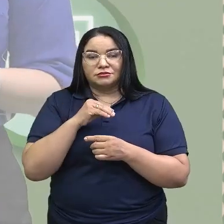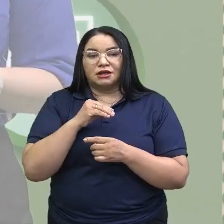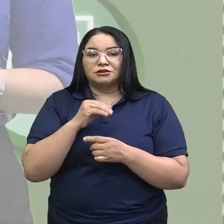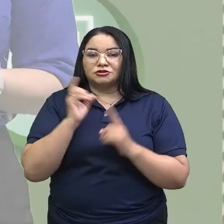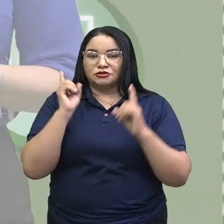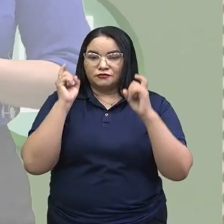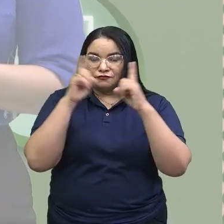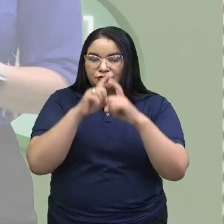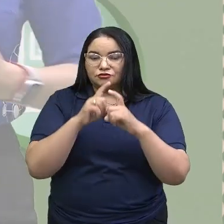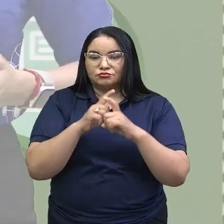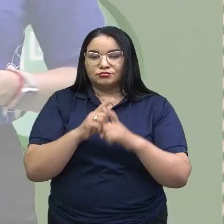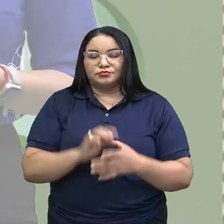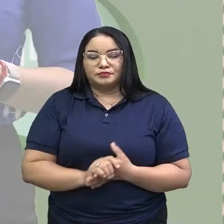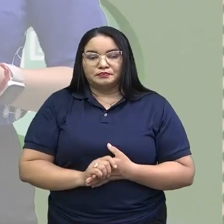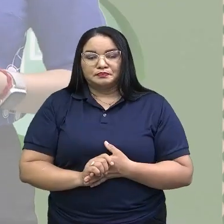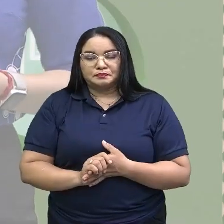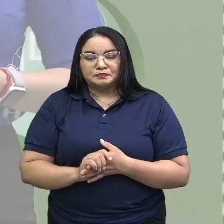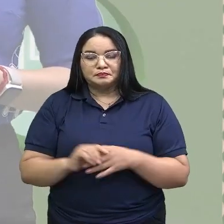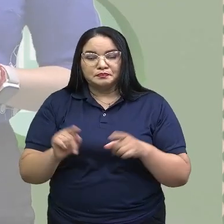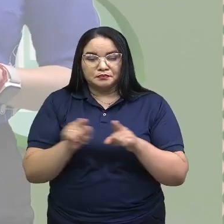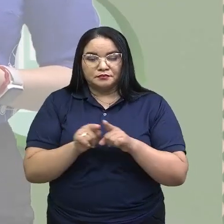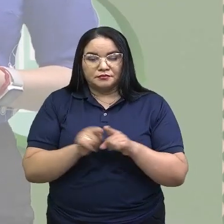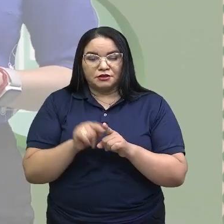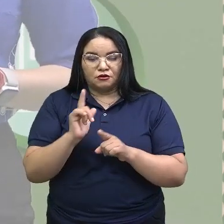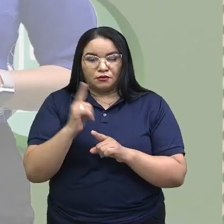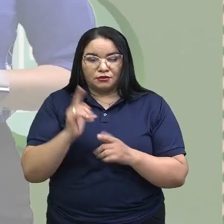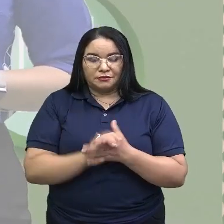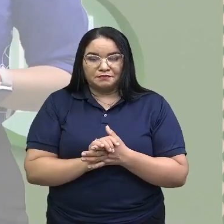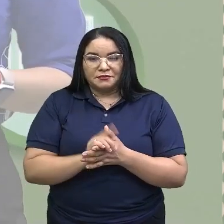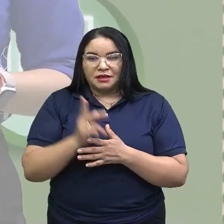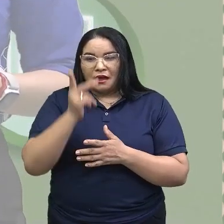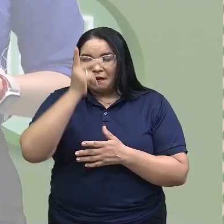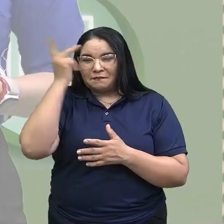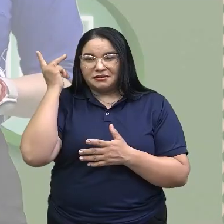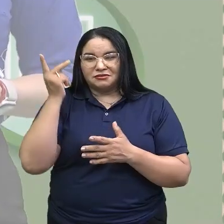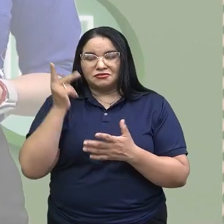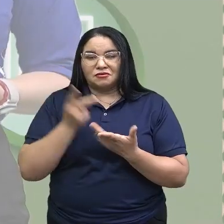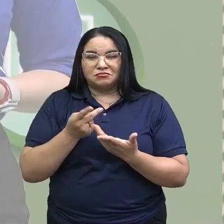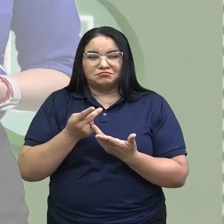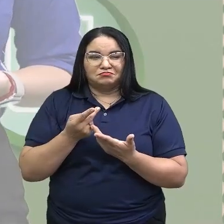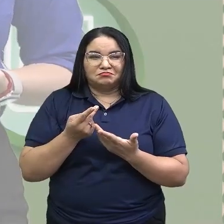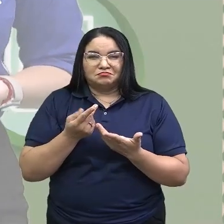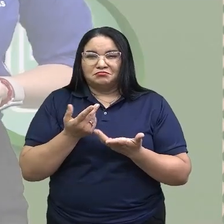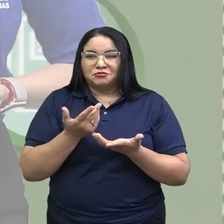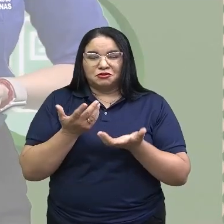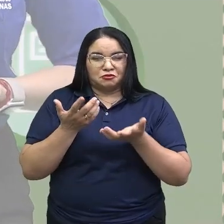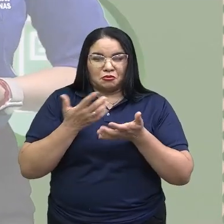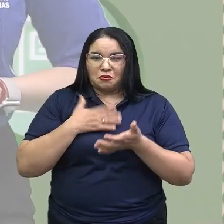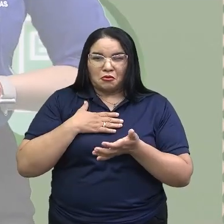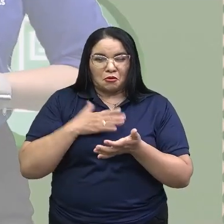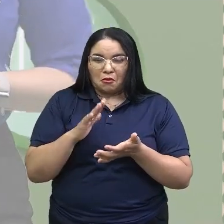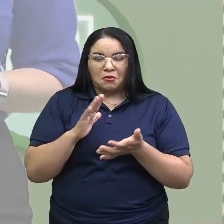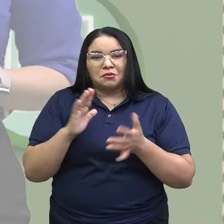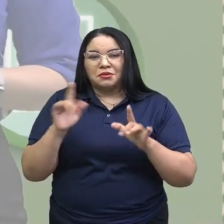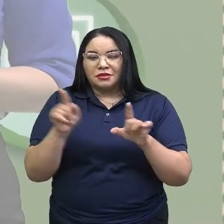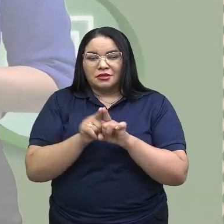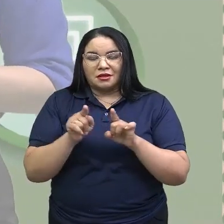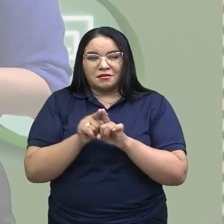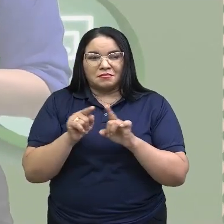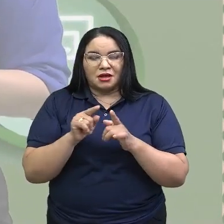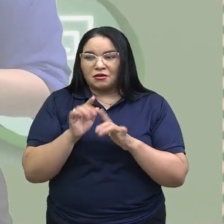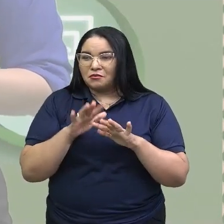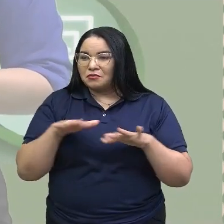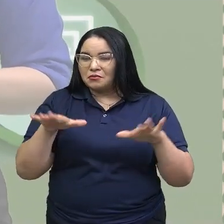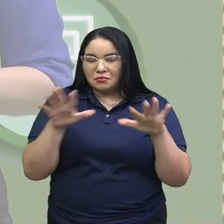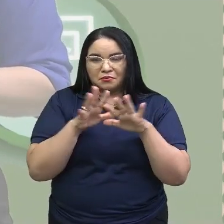se prejudicando. Apatia extrema, né? A pessoa fica cada vez mais desconectada do ambiente